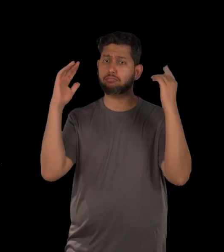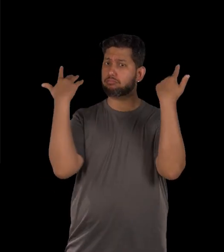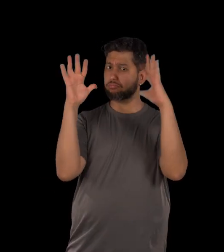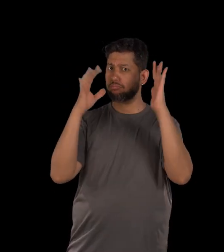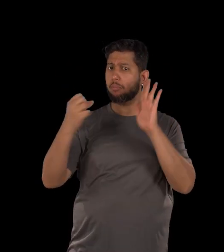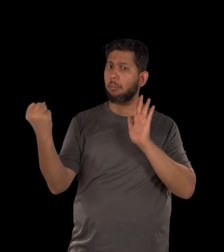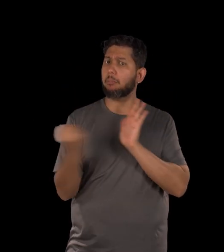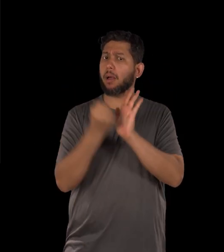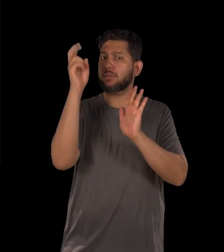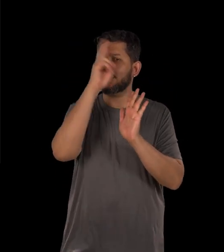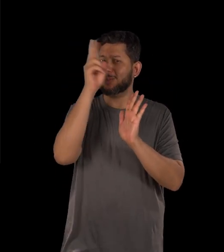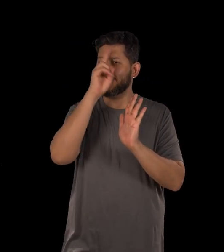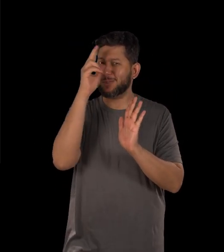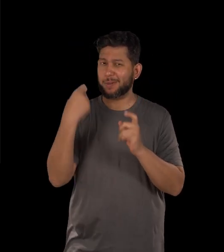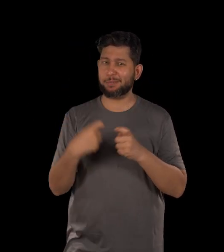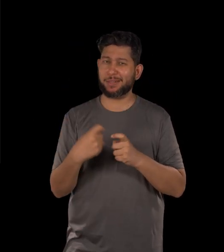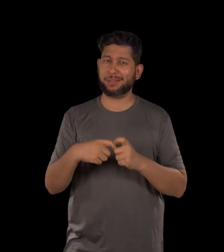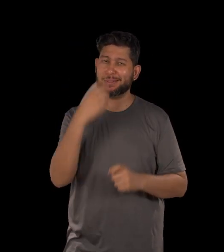medicina.